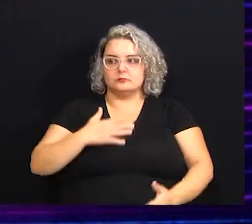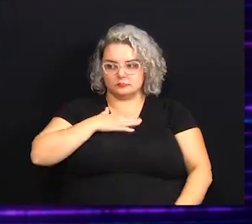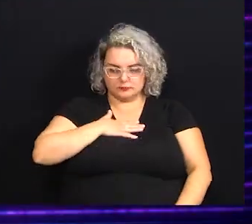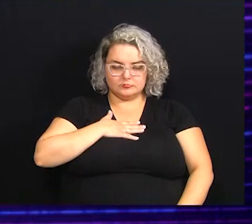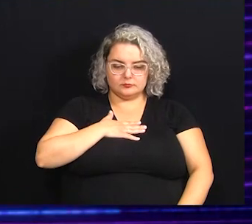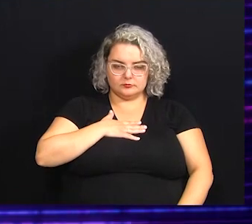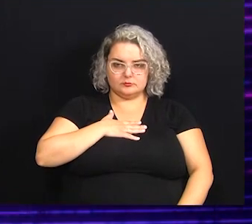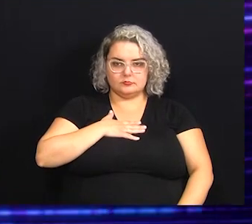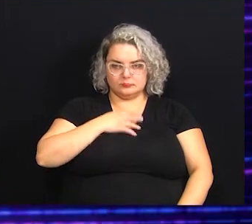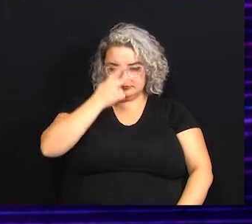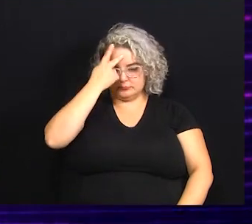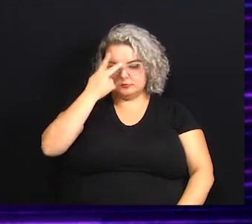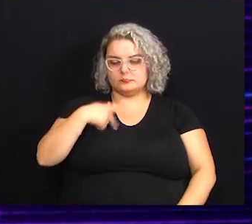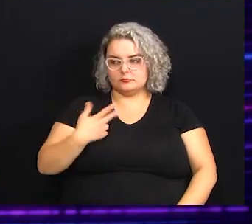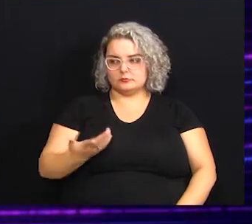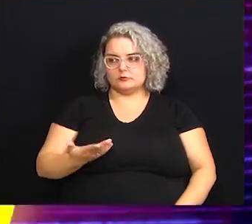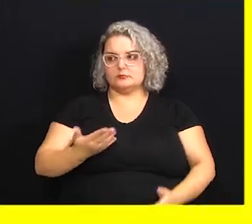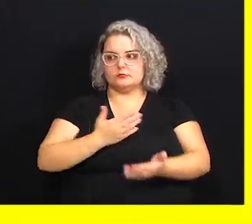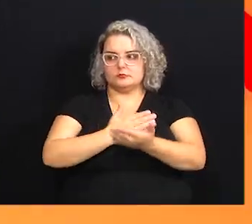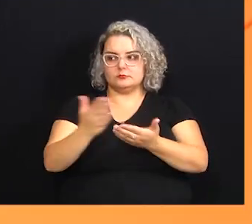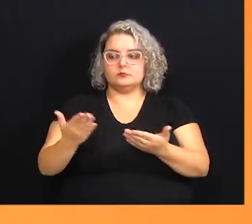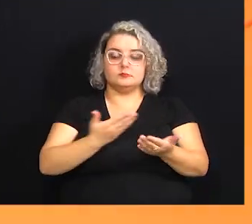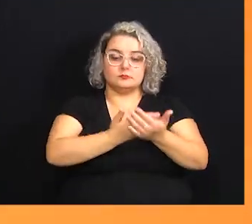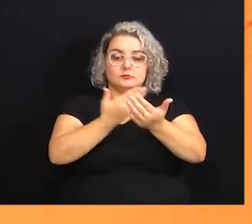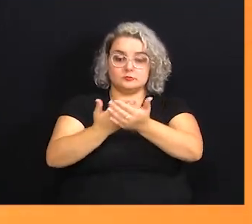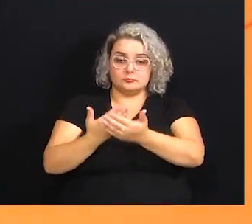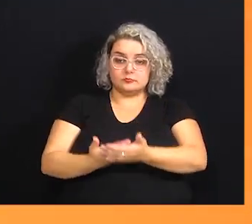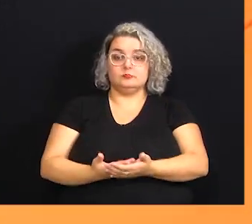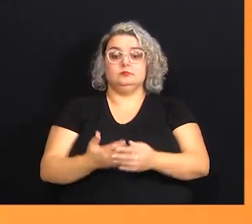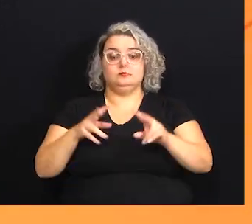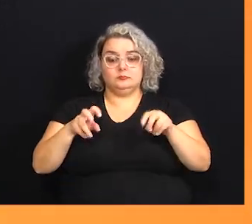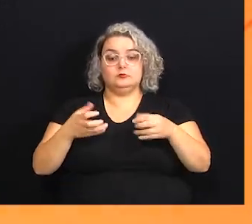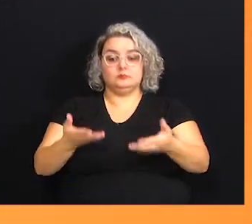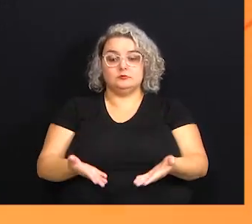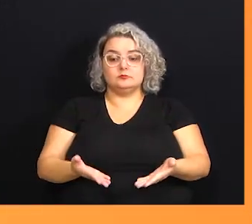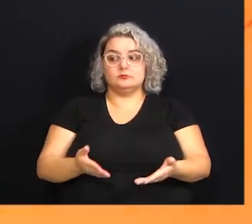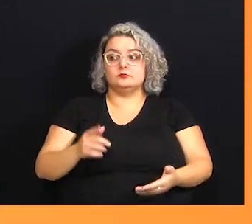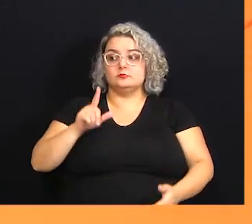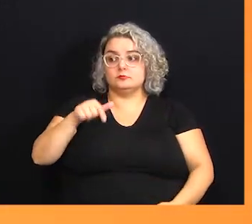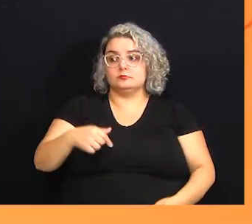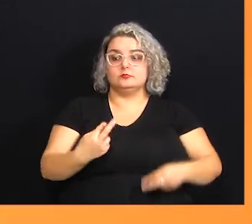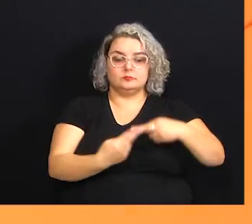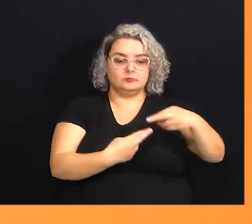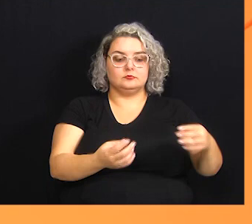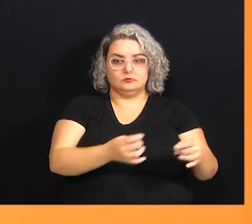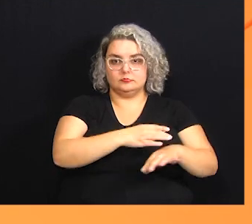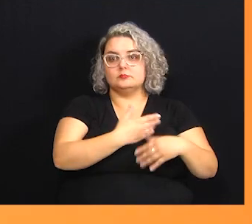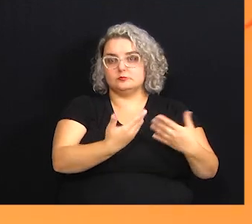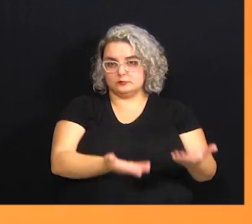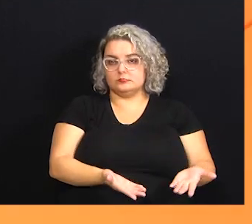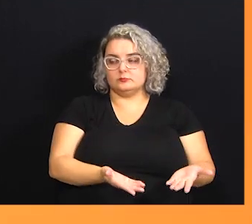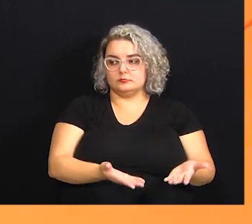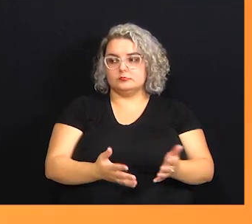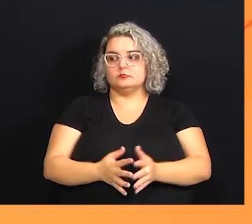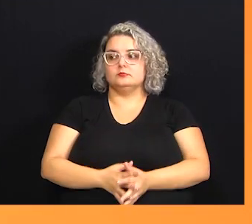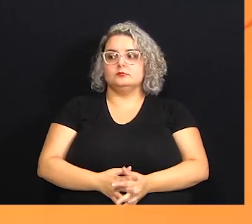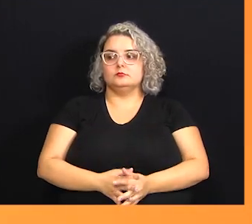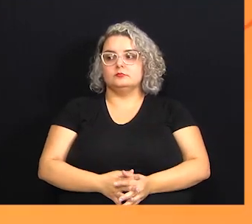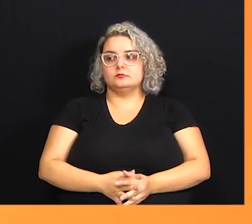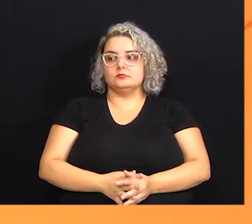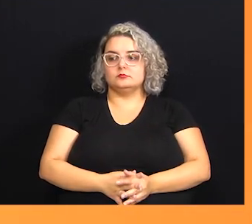minha causa, porque quando eu comecei a estudar sobre isso, foi depois que eu saí de um relacionamento, então eu